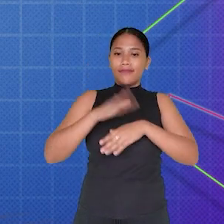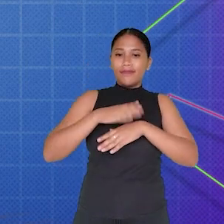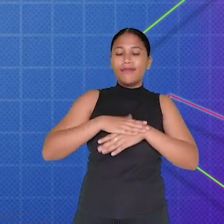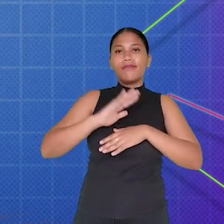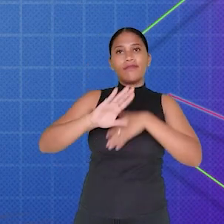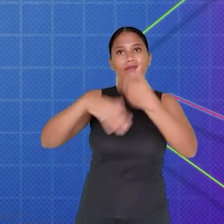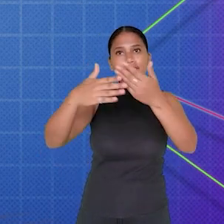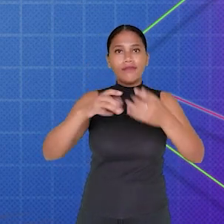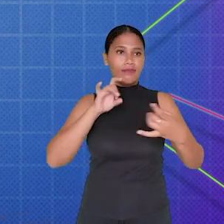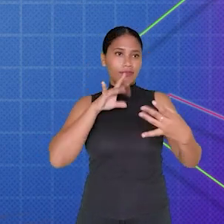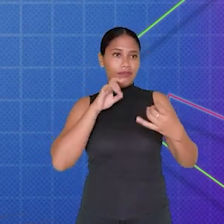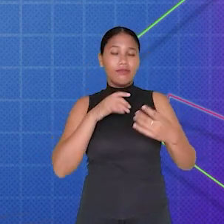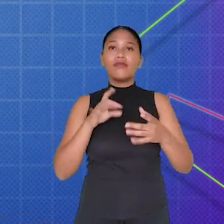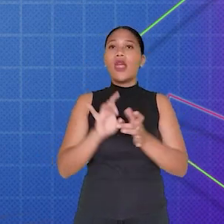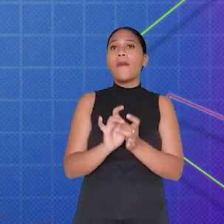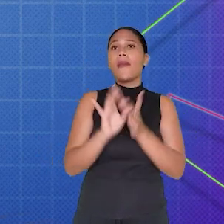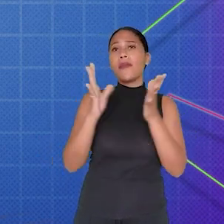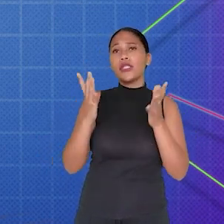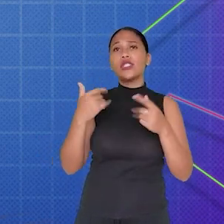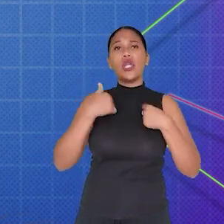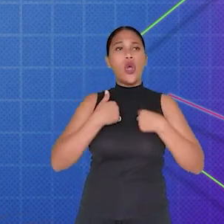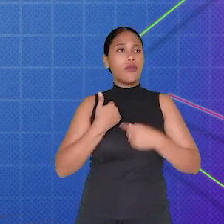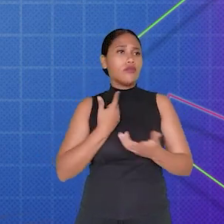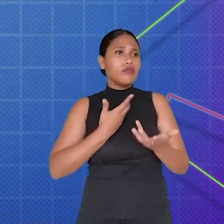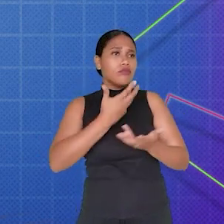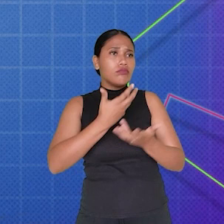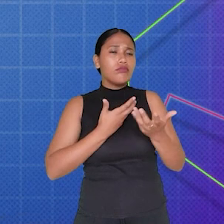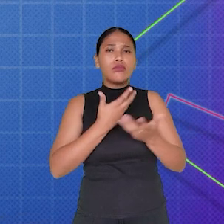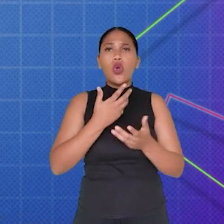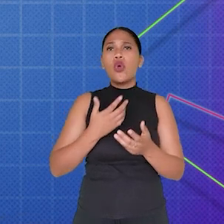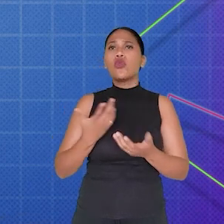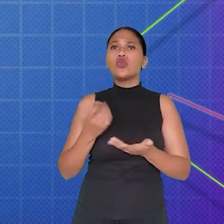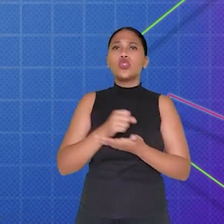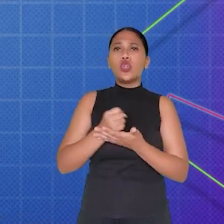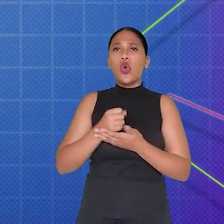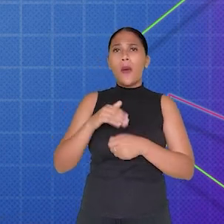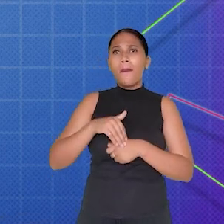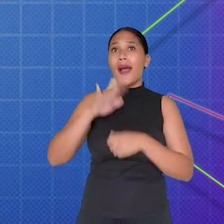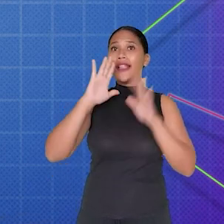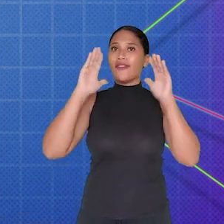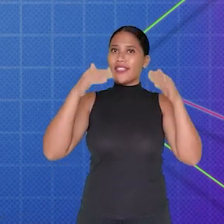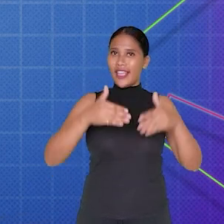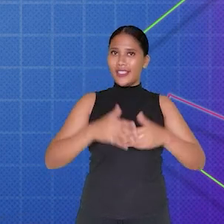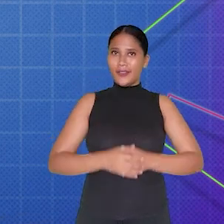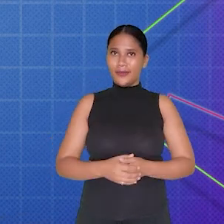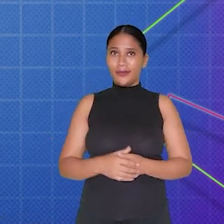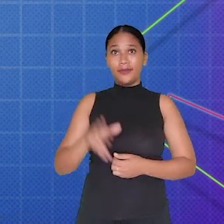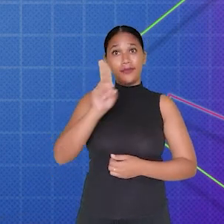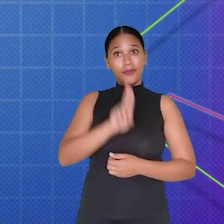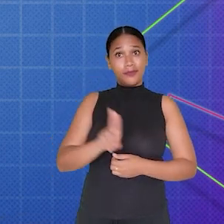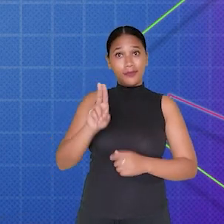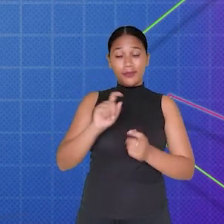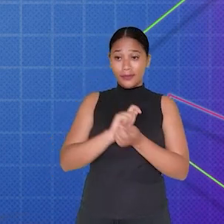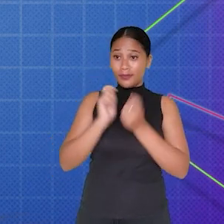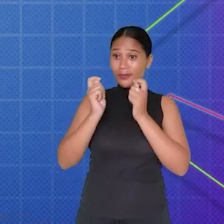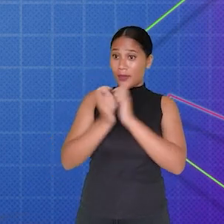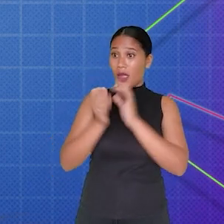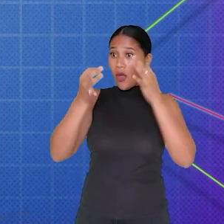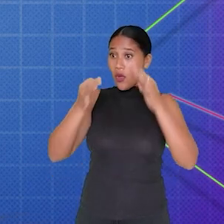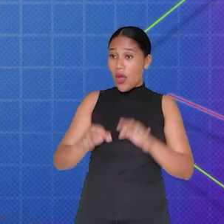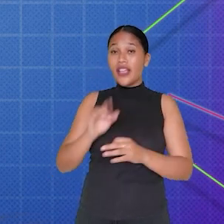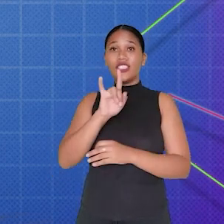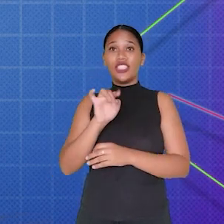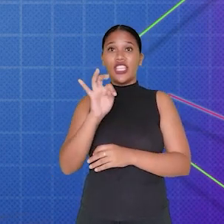jogo, indicando seu progresso, dando feedbacks e permitindo que ele interaja com o jogo de uma forma mais eficiente. A